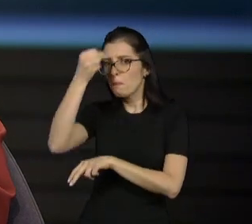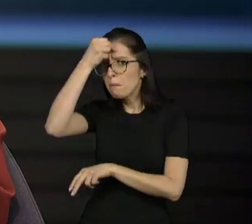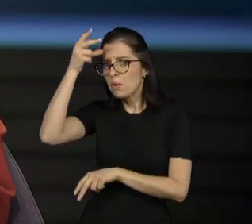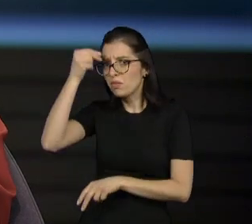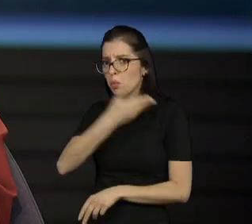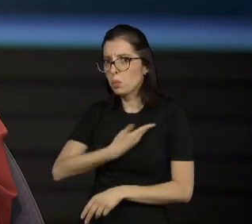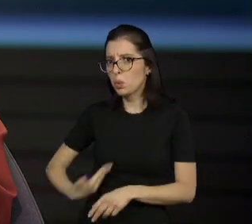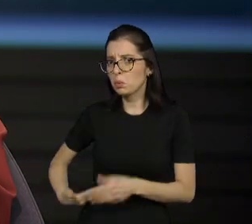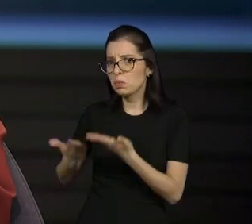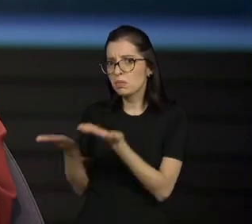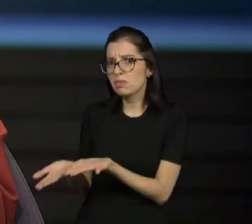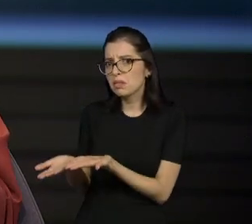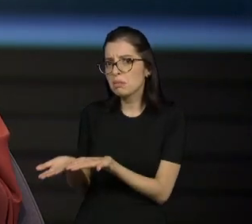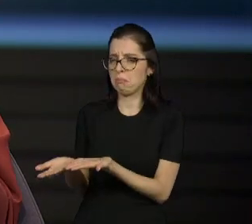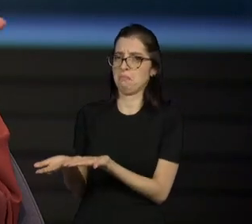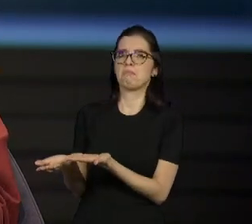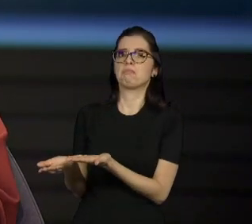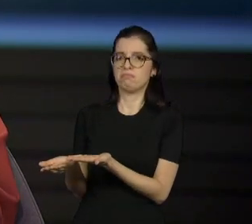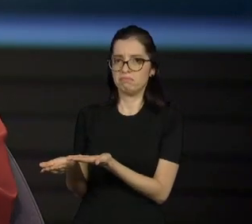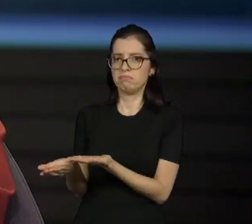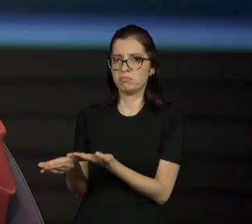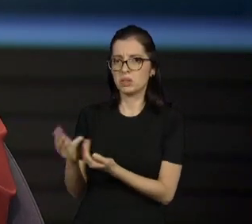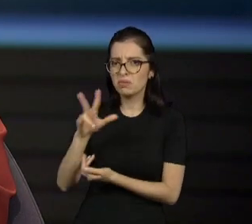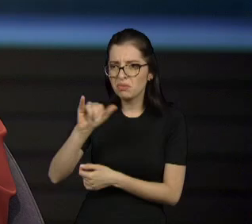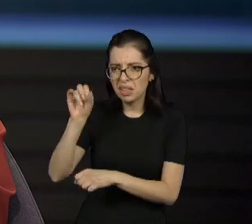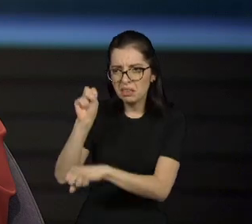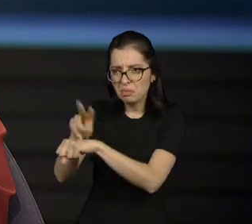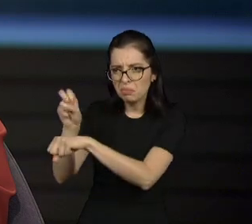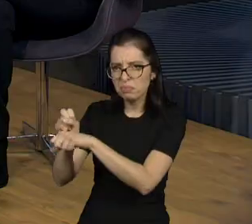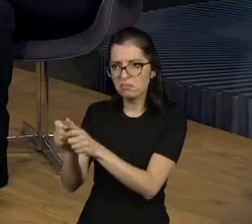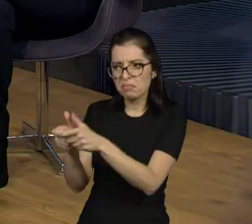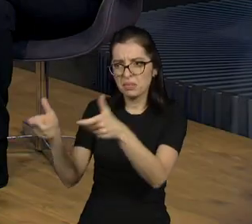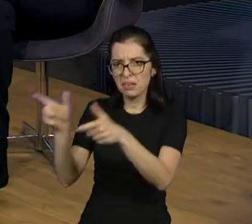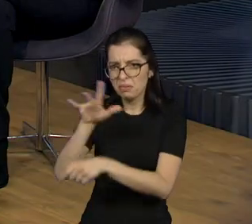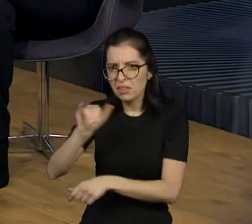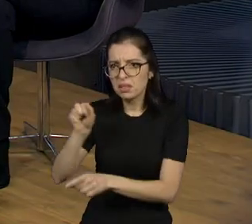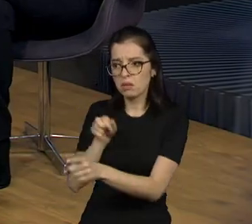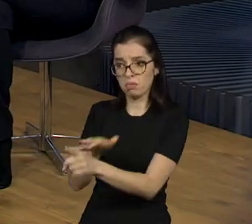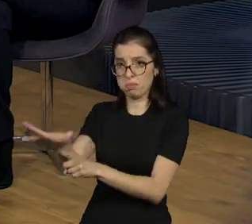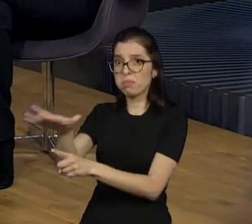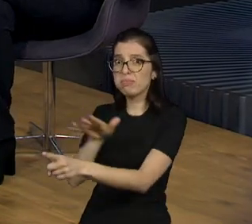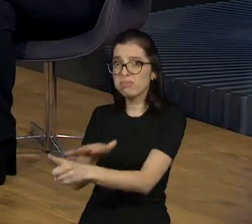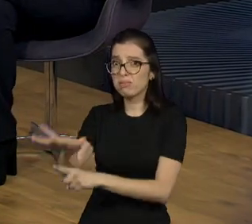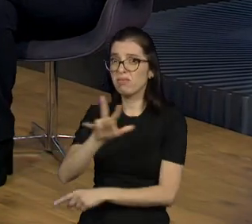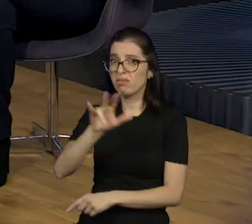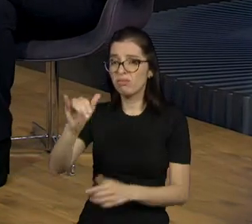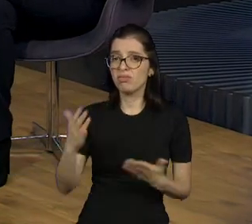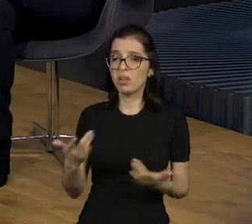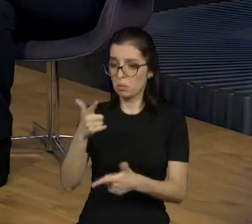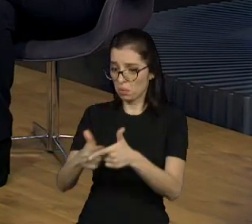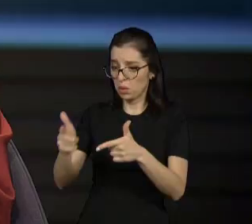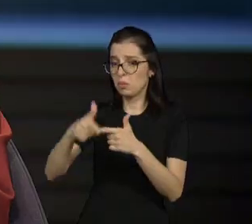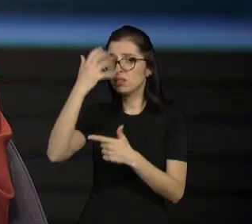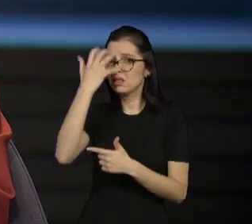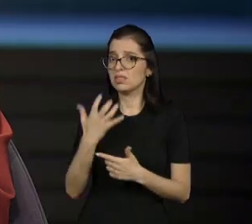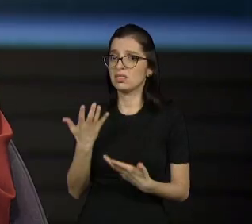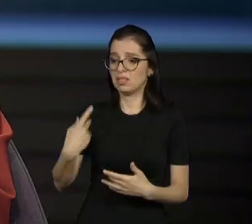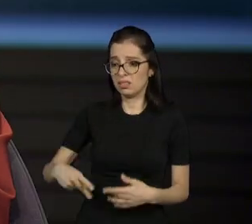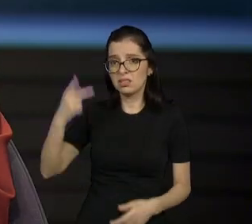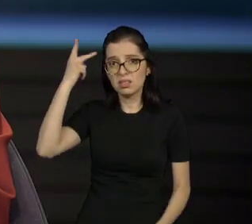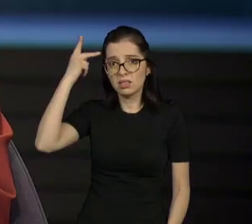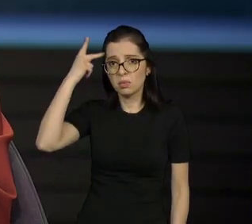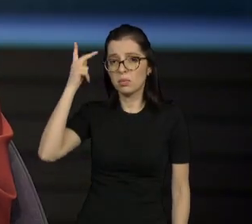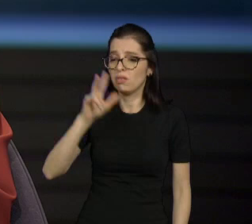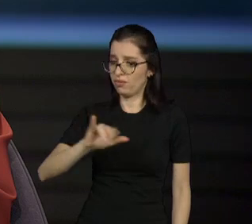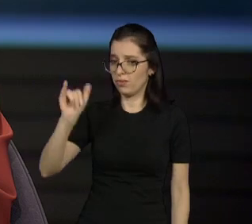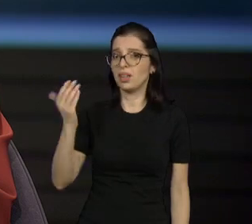fundamental da rede pública. Então, vai ter muito mais demanda, vai ser um problema sério aqui especificamente na cidade